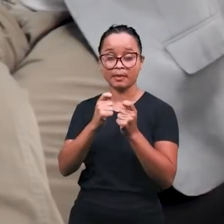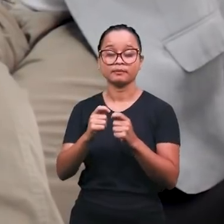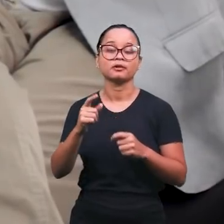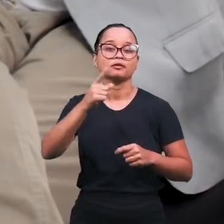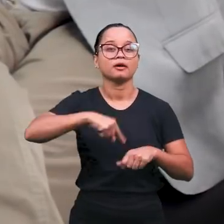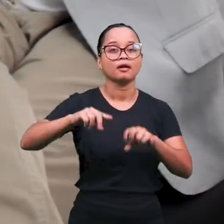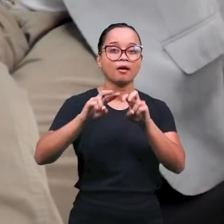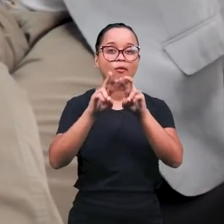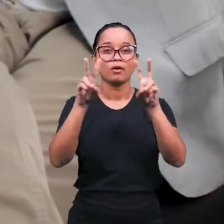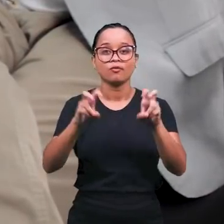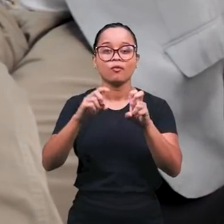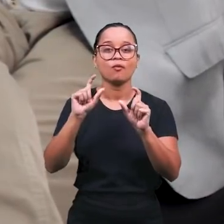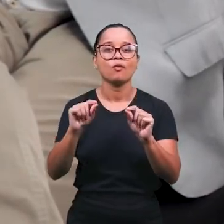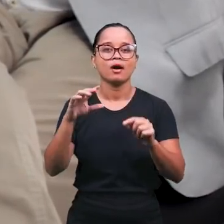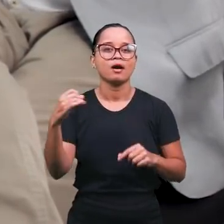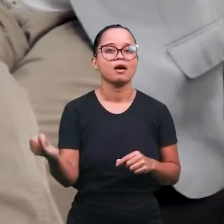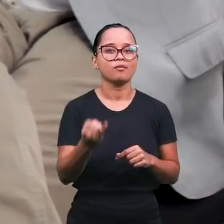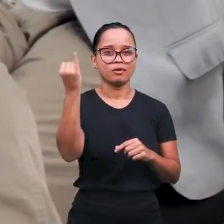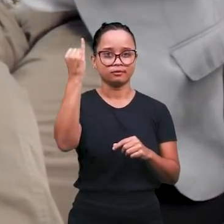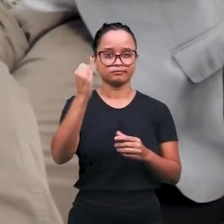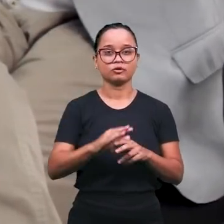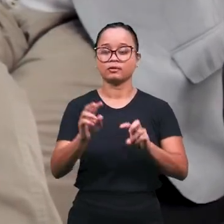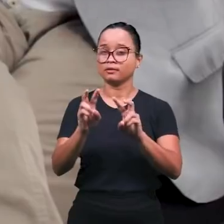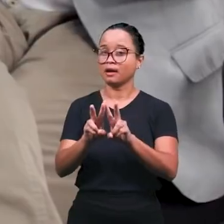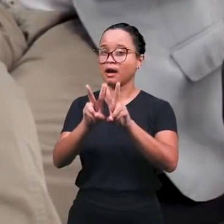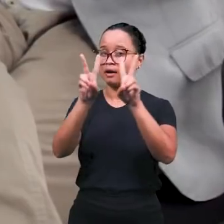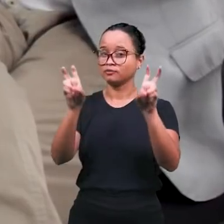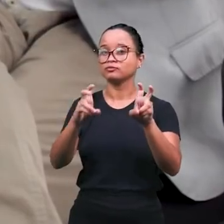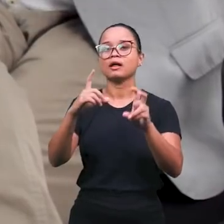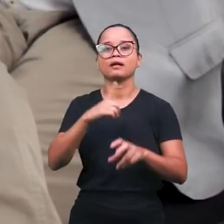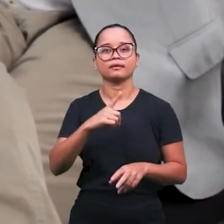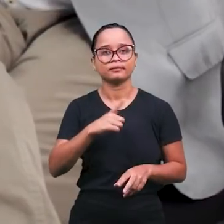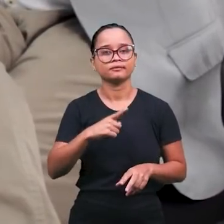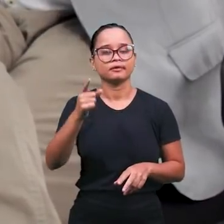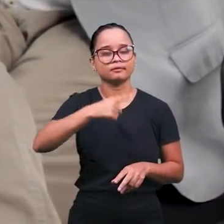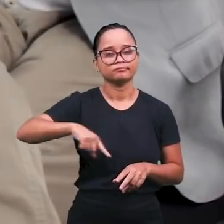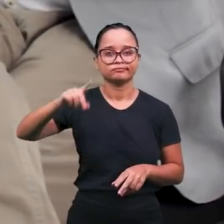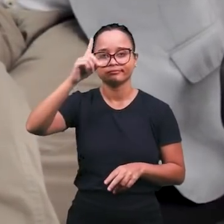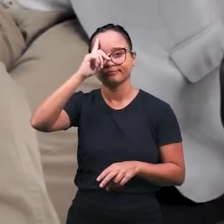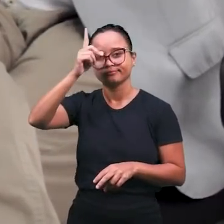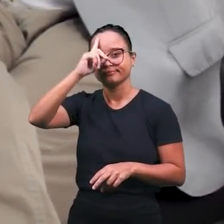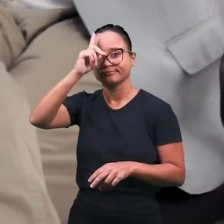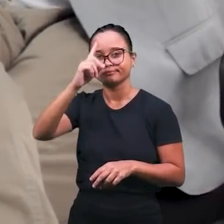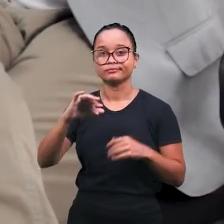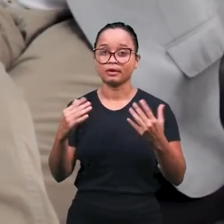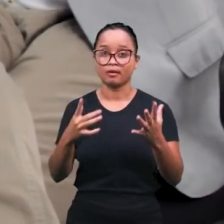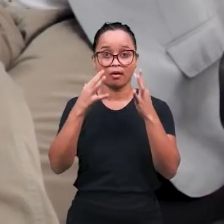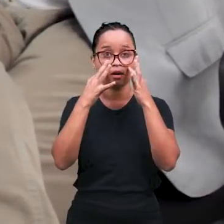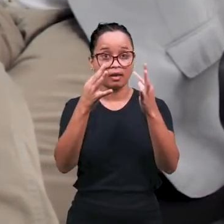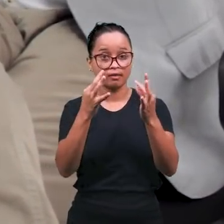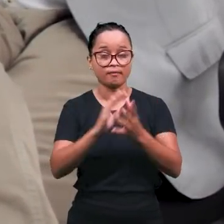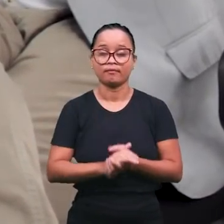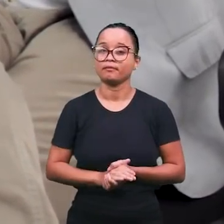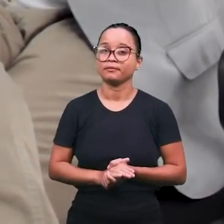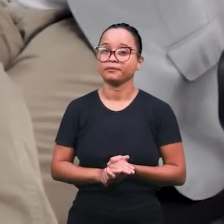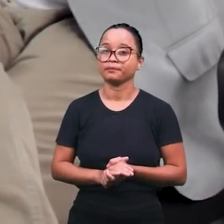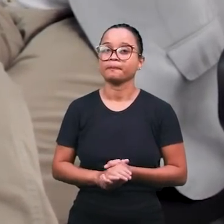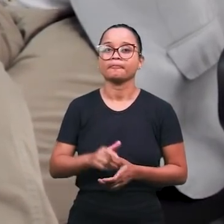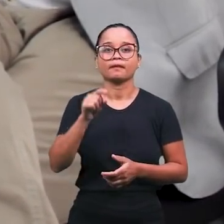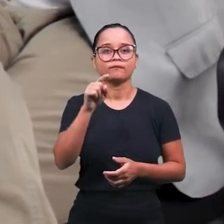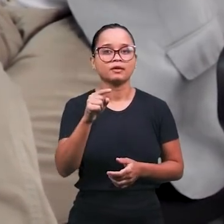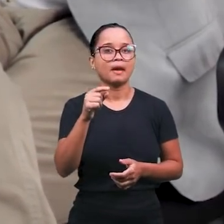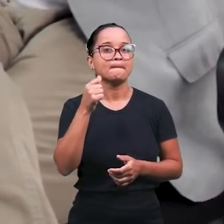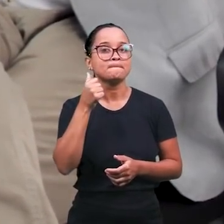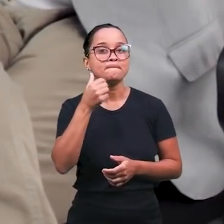entrevista sobre a importância deste tema no nosso dia a dia. Então, olha só, é muito importante. Você